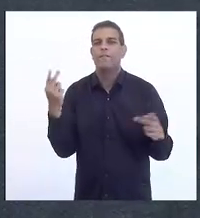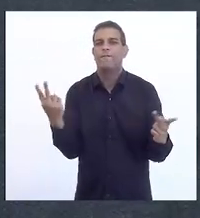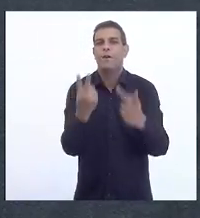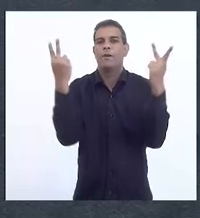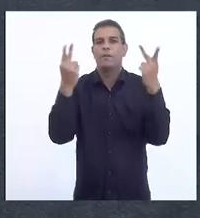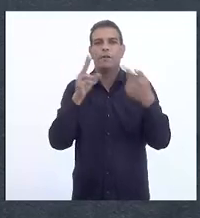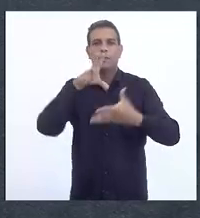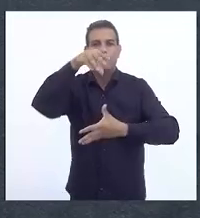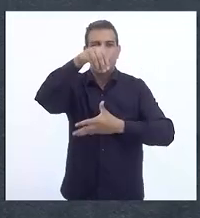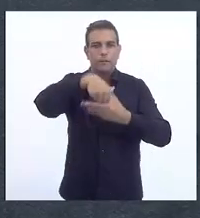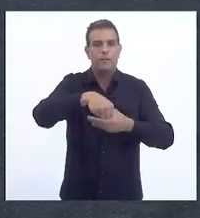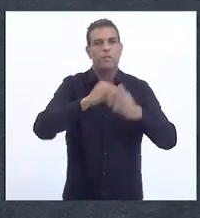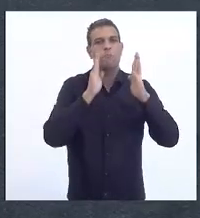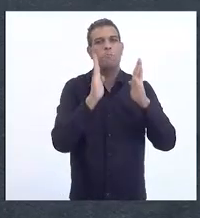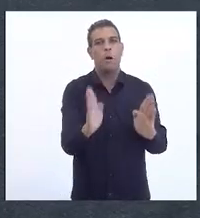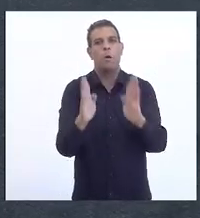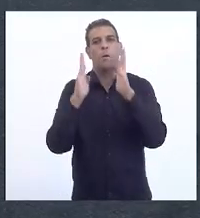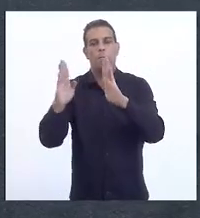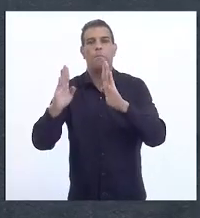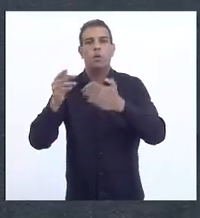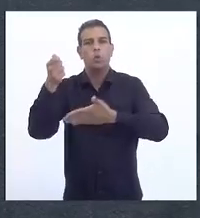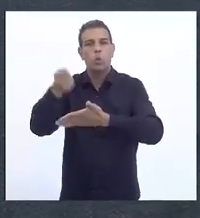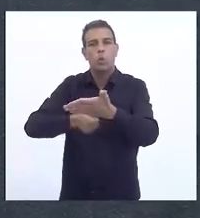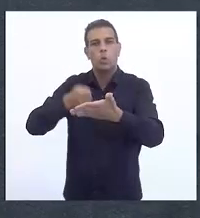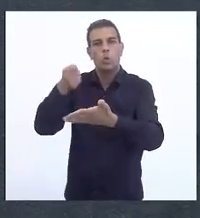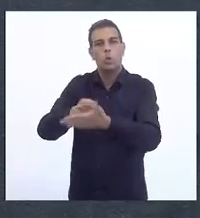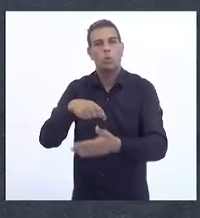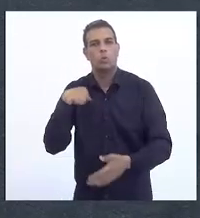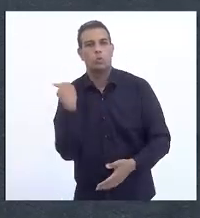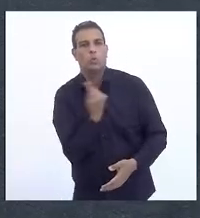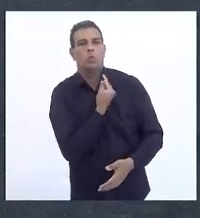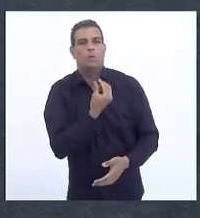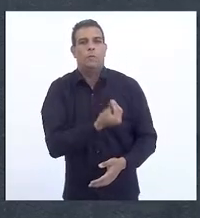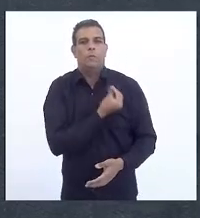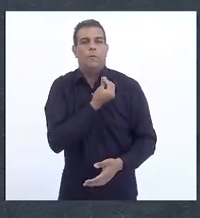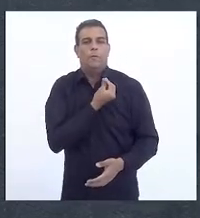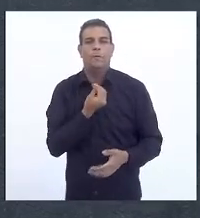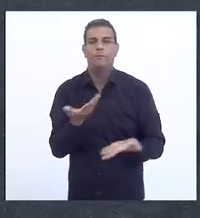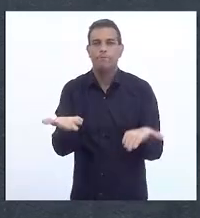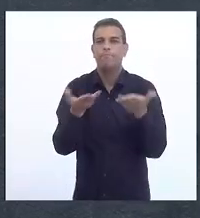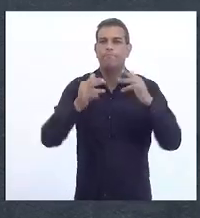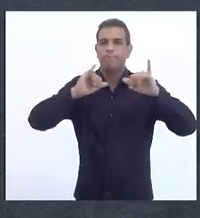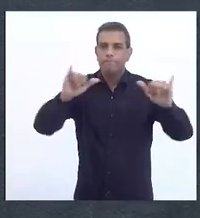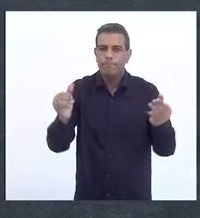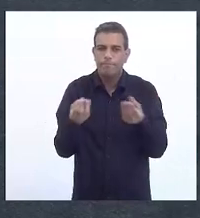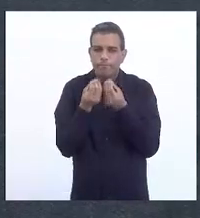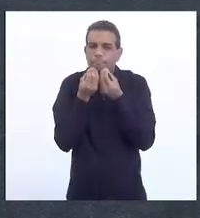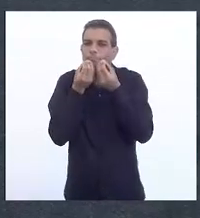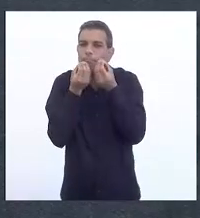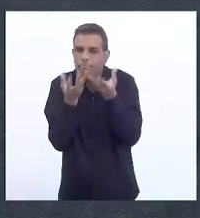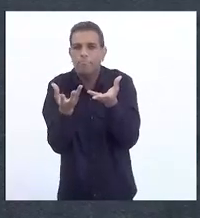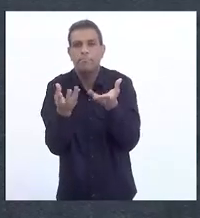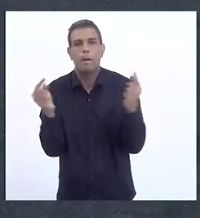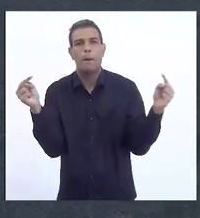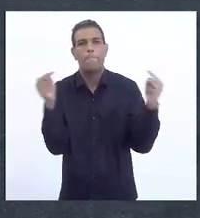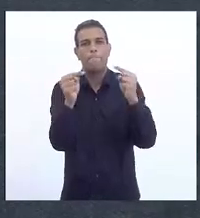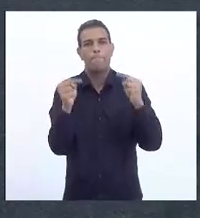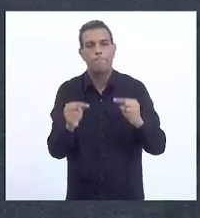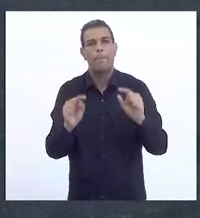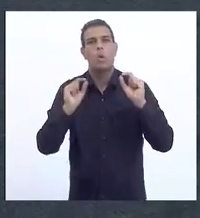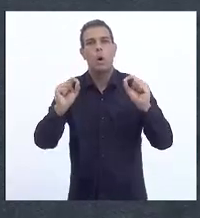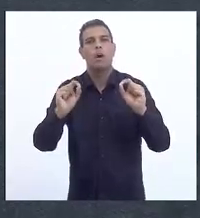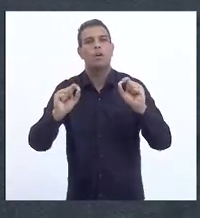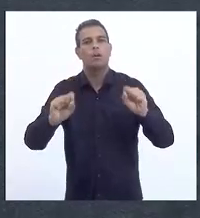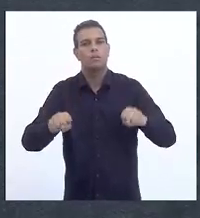vitorioso no processo de luta e organização dos trabalhadores e trabalhadoras. Então, eu queria aproveitar só esse ganchinho aqui,